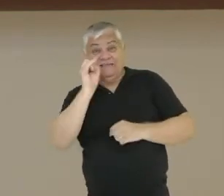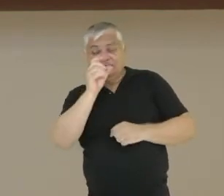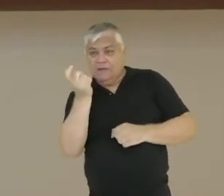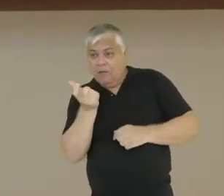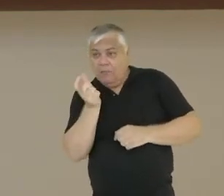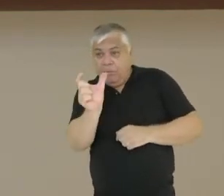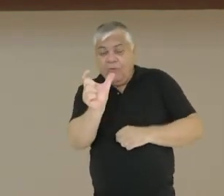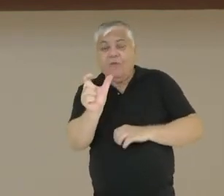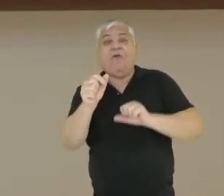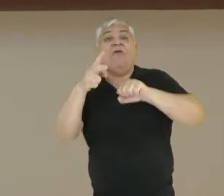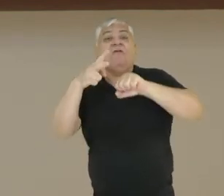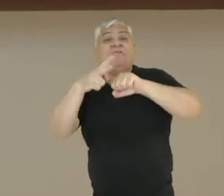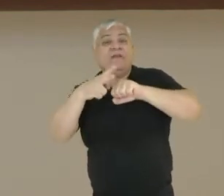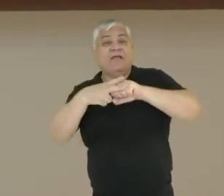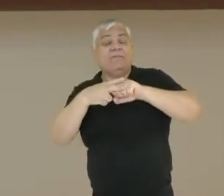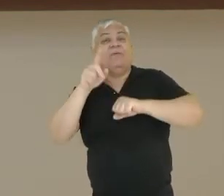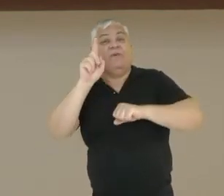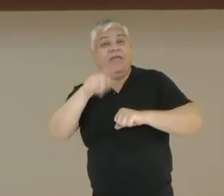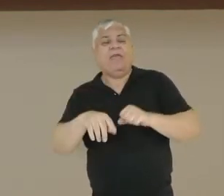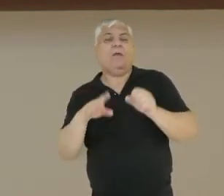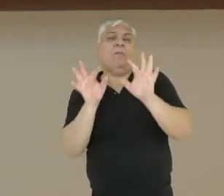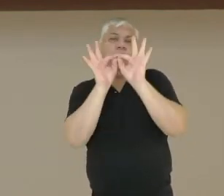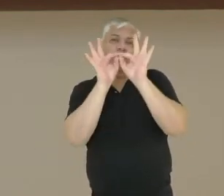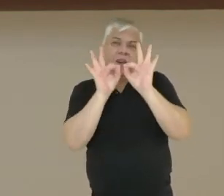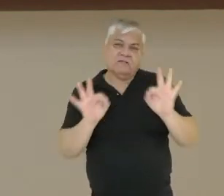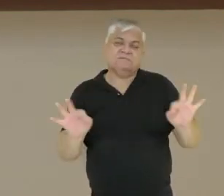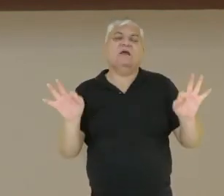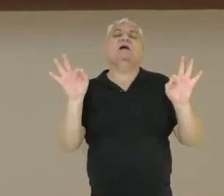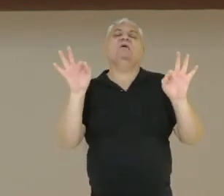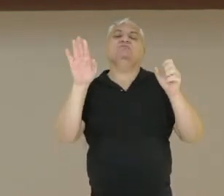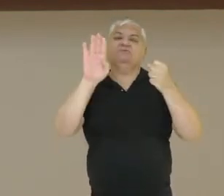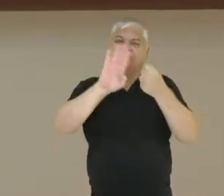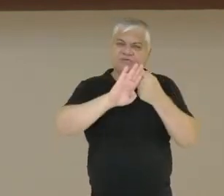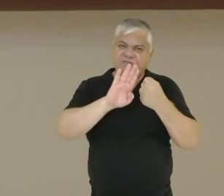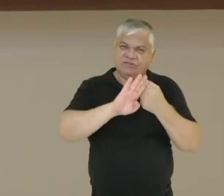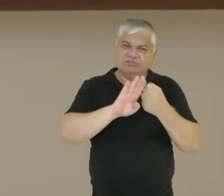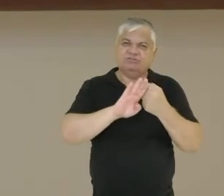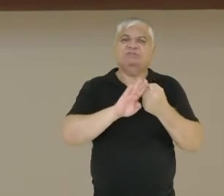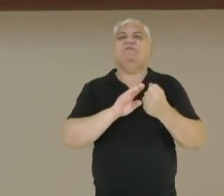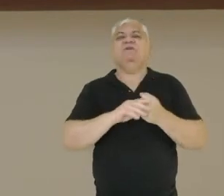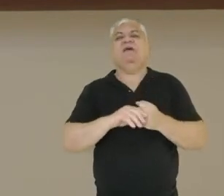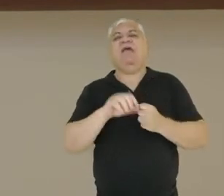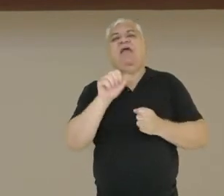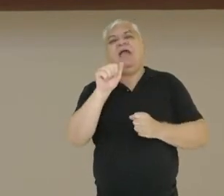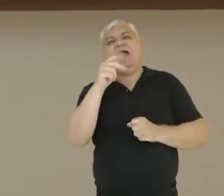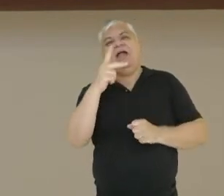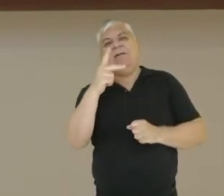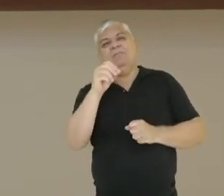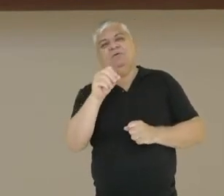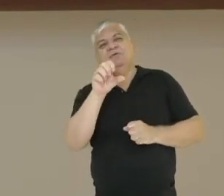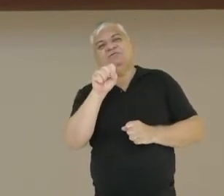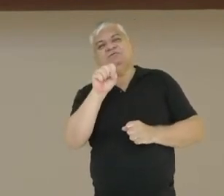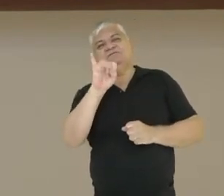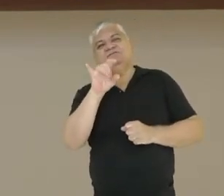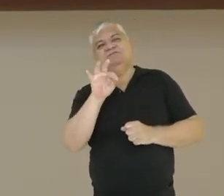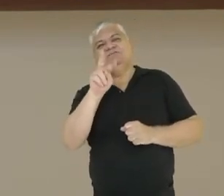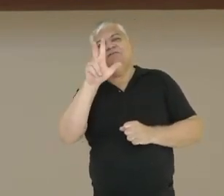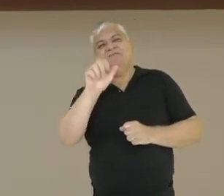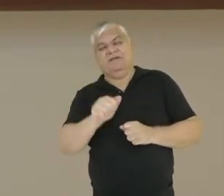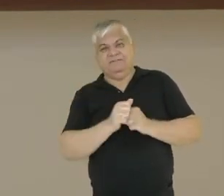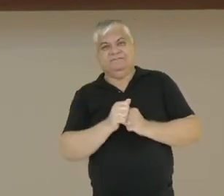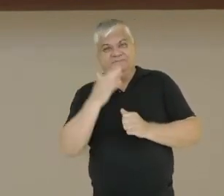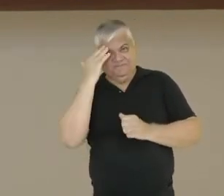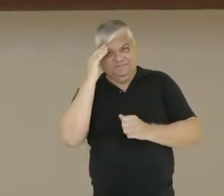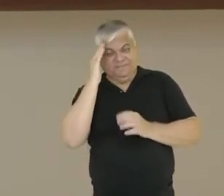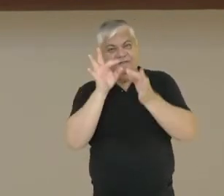ser um aposto, vai ser uma oração subordinada substantiva apositiva, que é um aposto que evoluiu